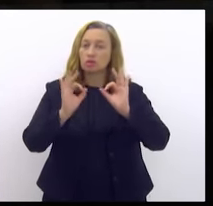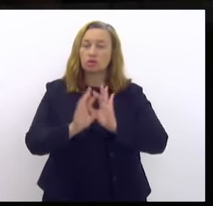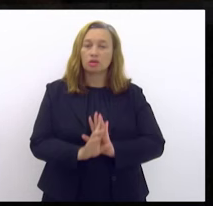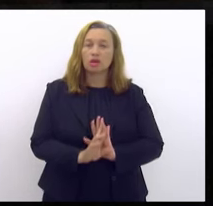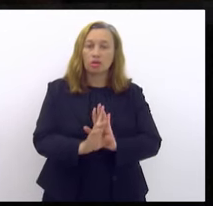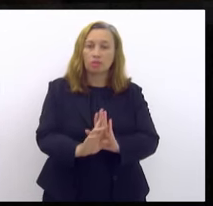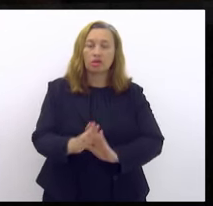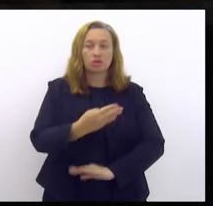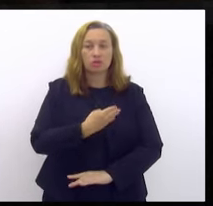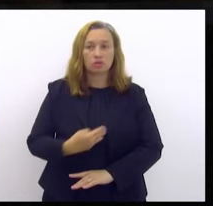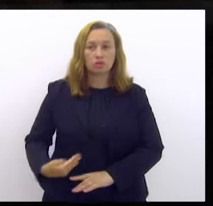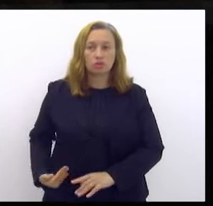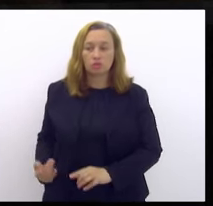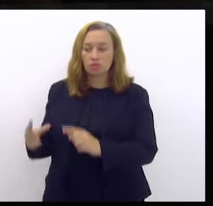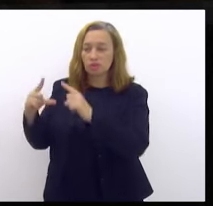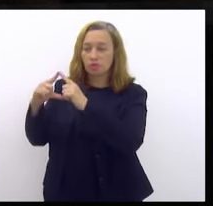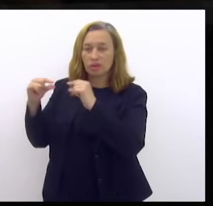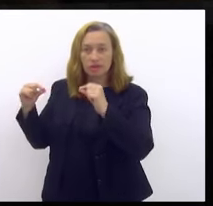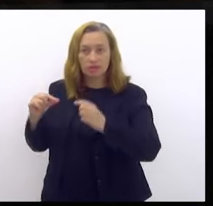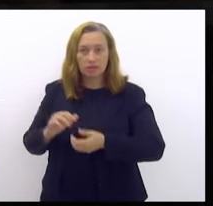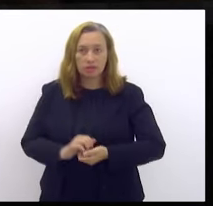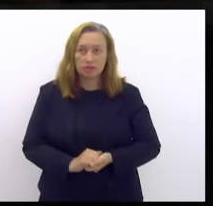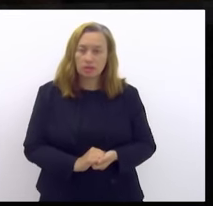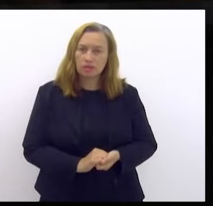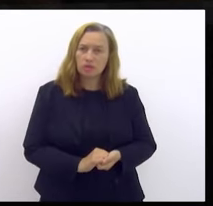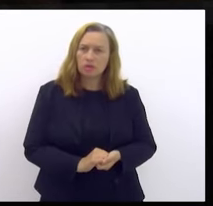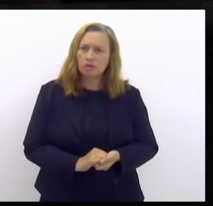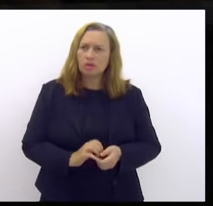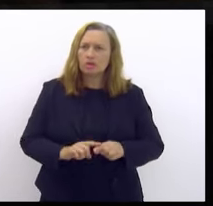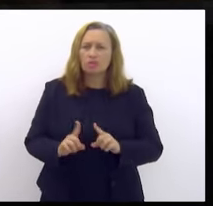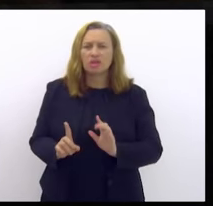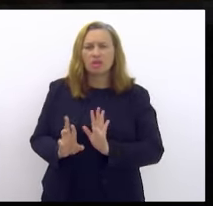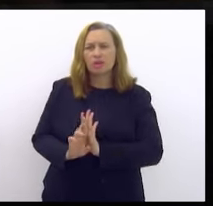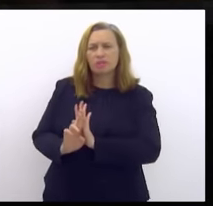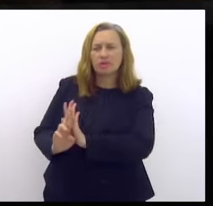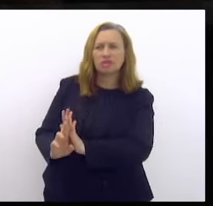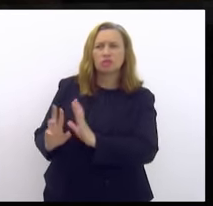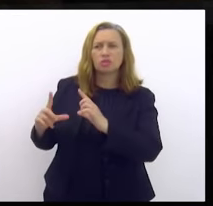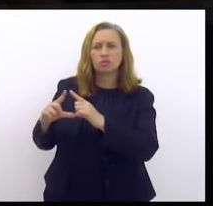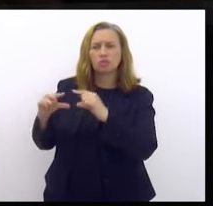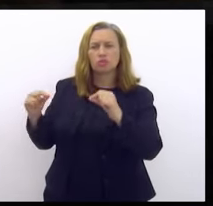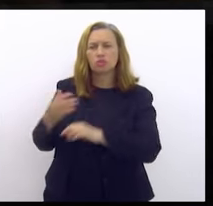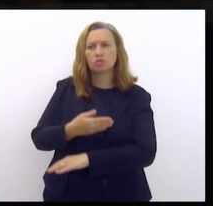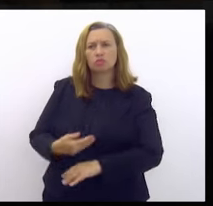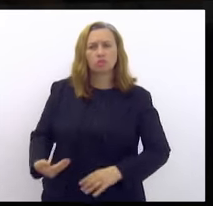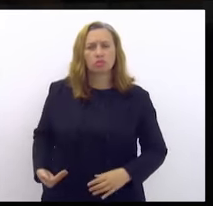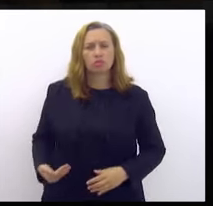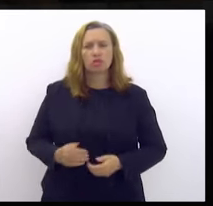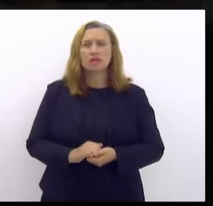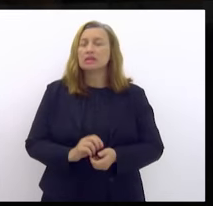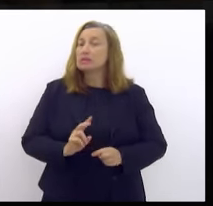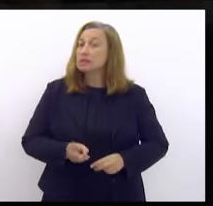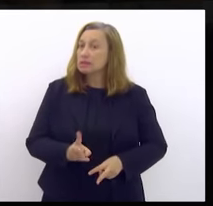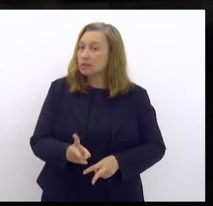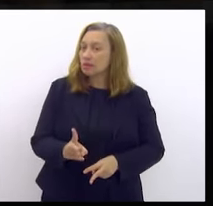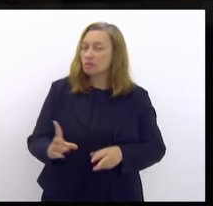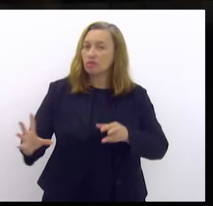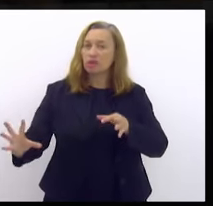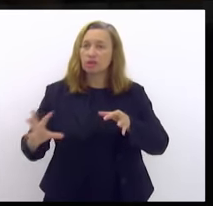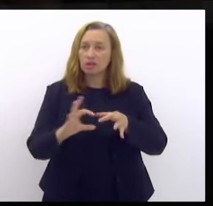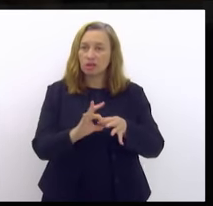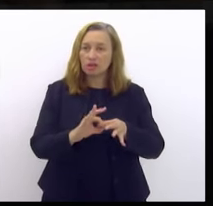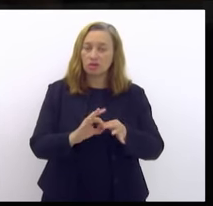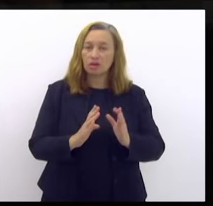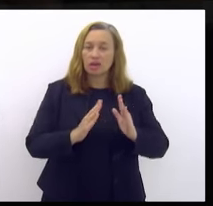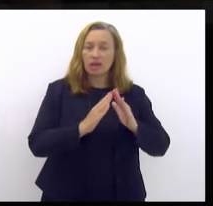do Governo em Brasília. A representação do governo em Brasília sempre foi ligada ou à